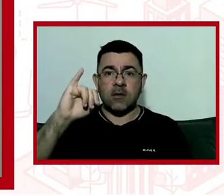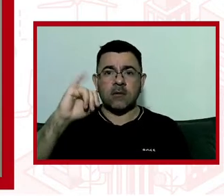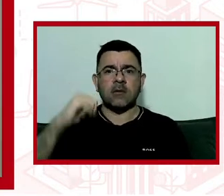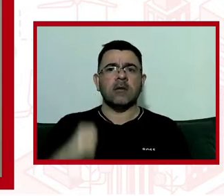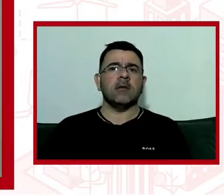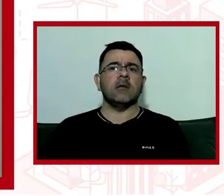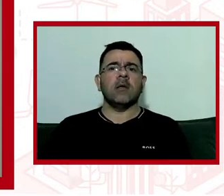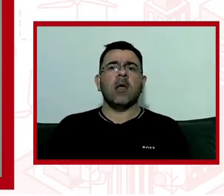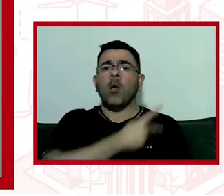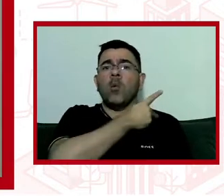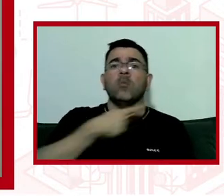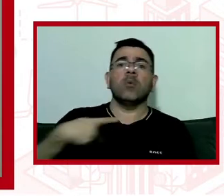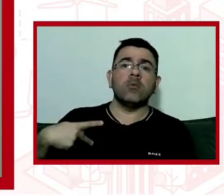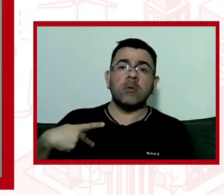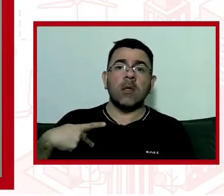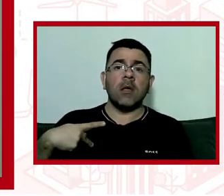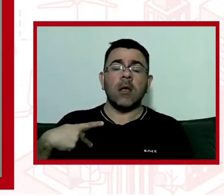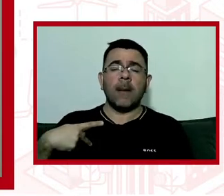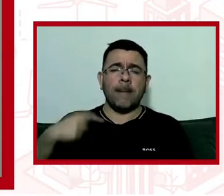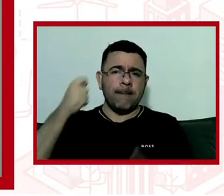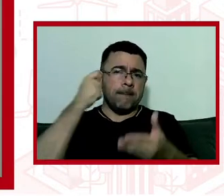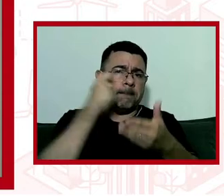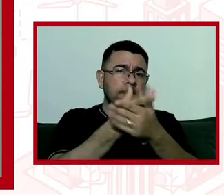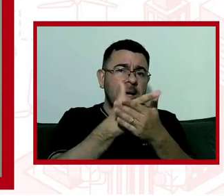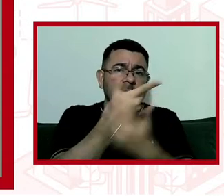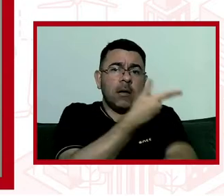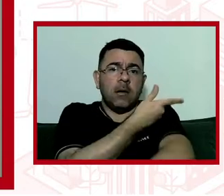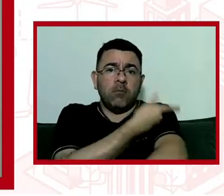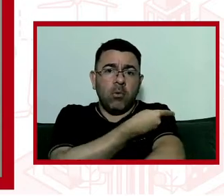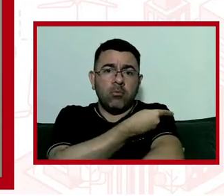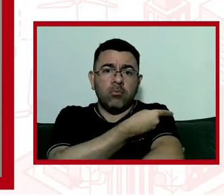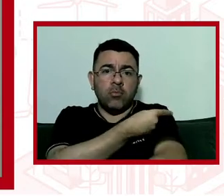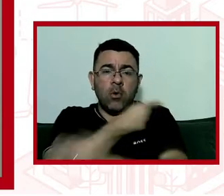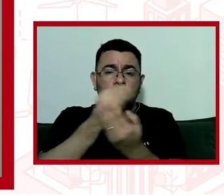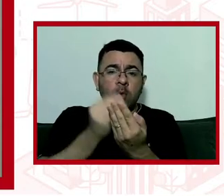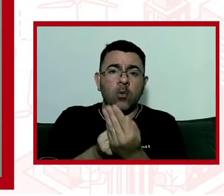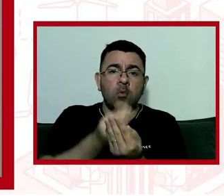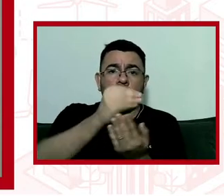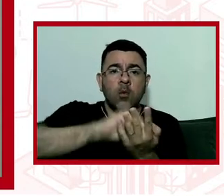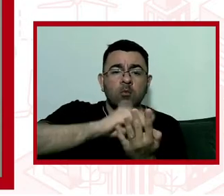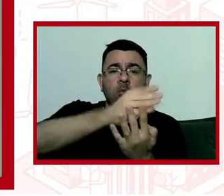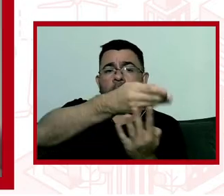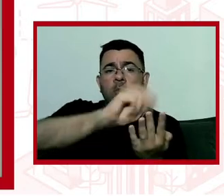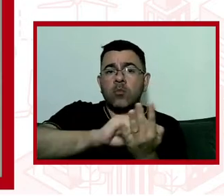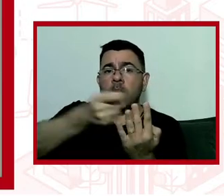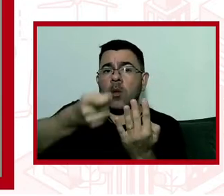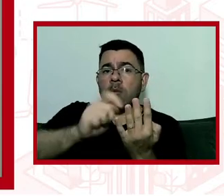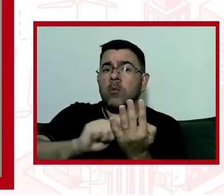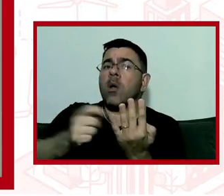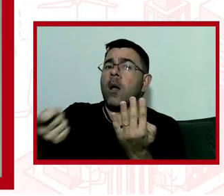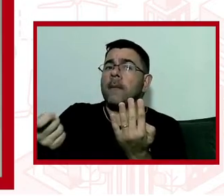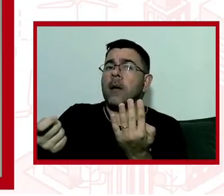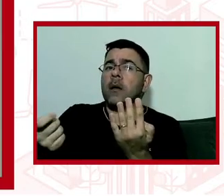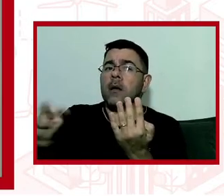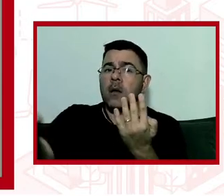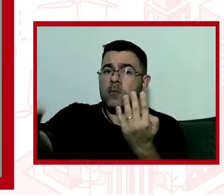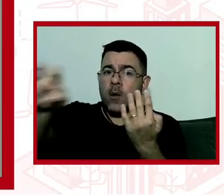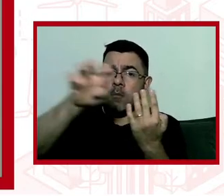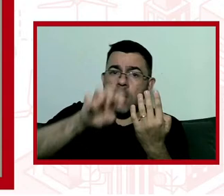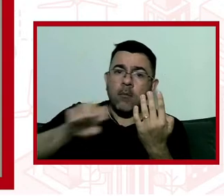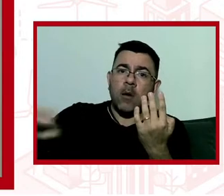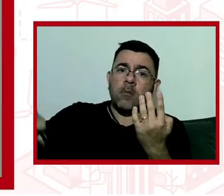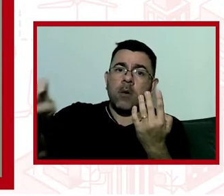compra as vacinas eh distribui para os estados e os estados junta vacina com seringa